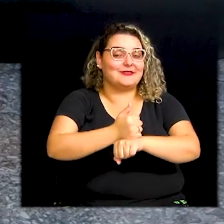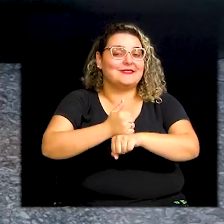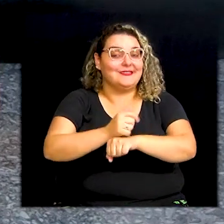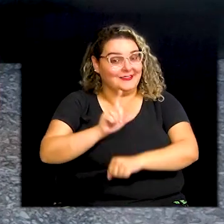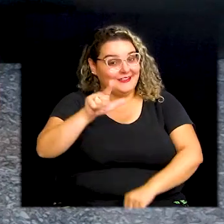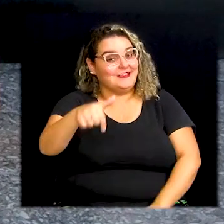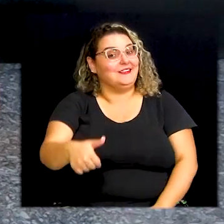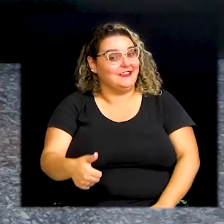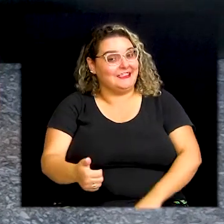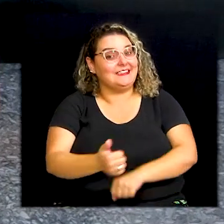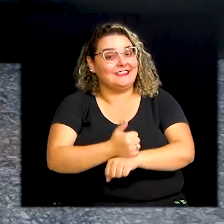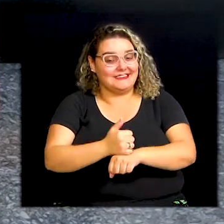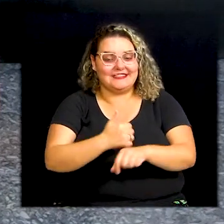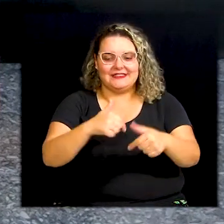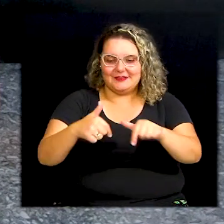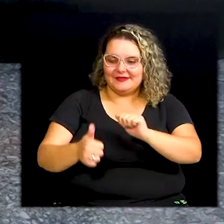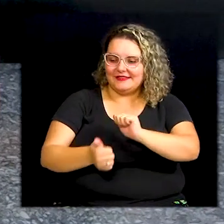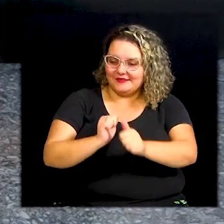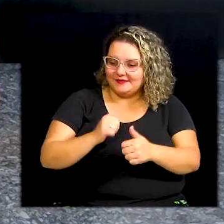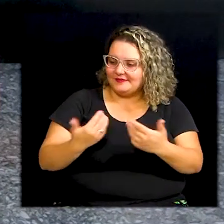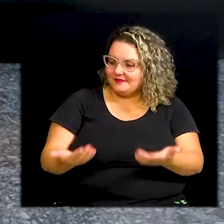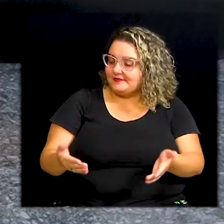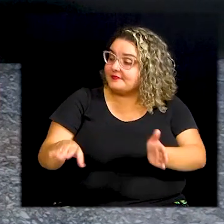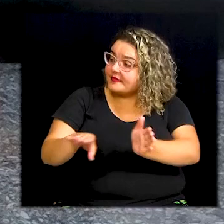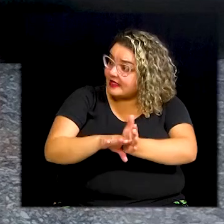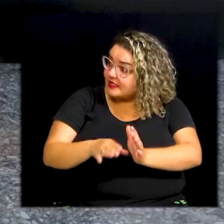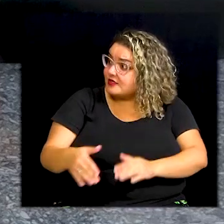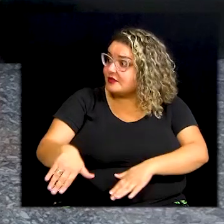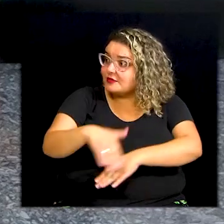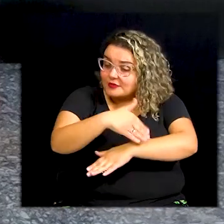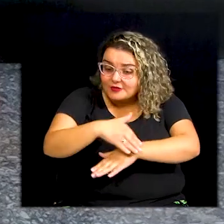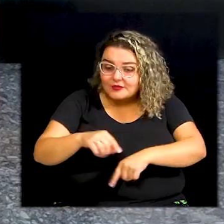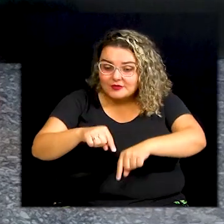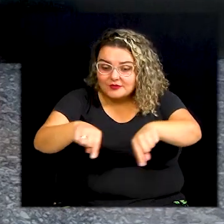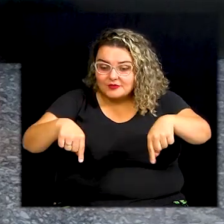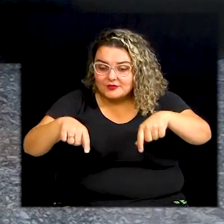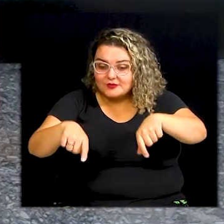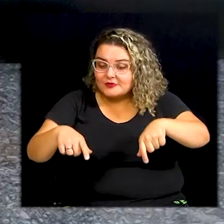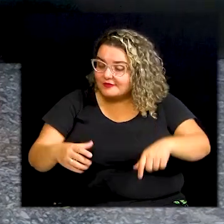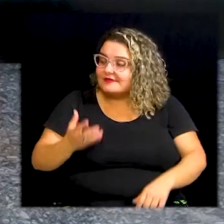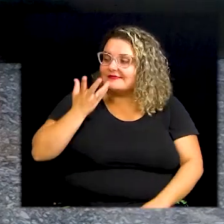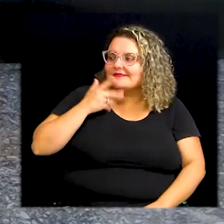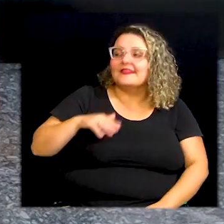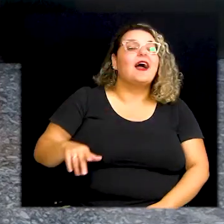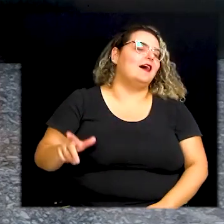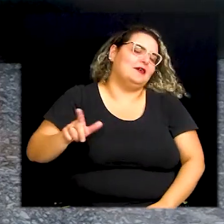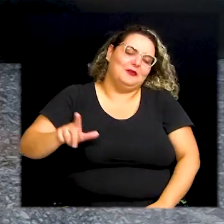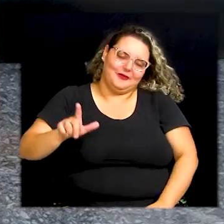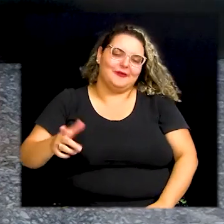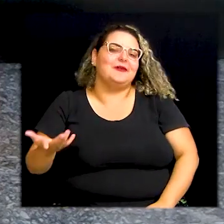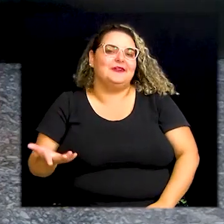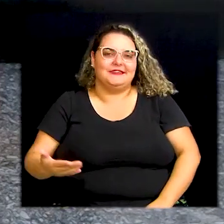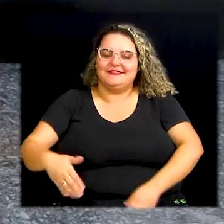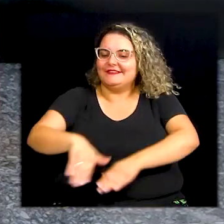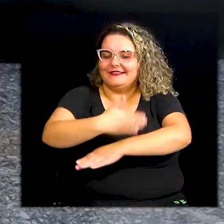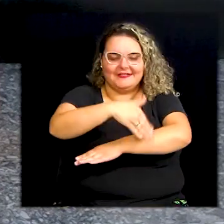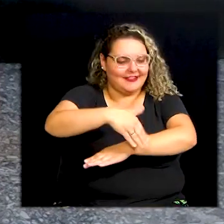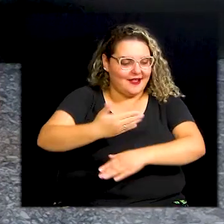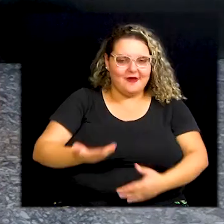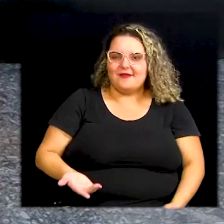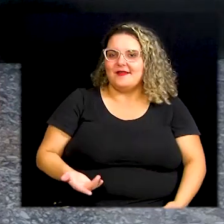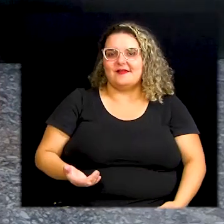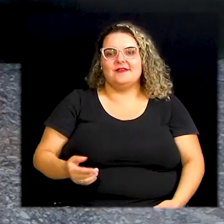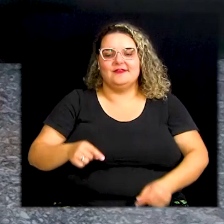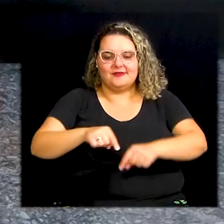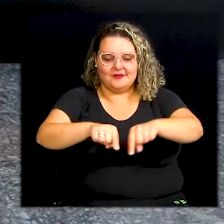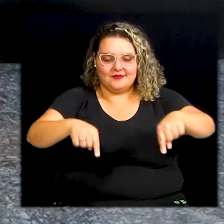e pós-carreira também trabalhar no futebol. E chegou a jogar na rua, nos campinhos, quando era garoto? Lógico. Jogava na rua,